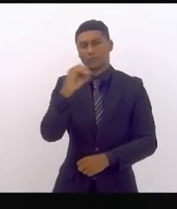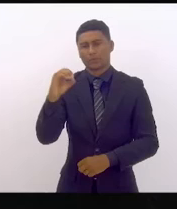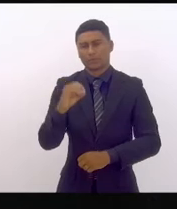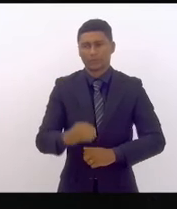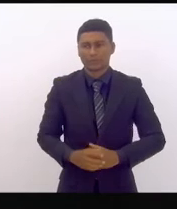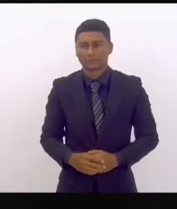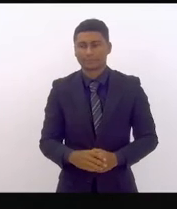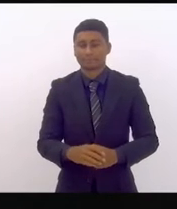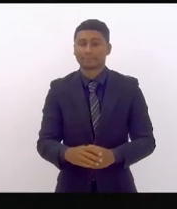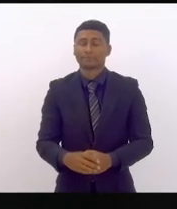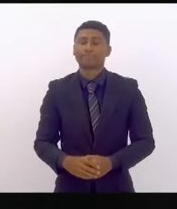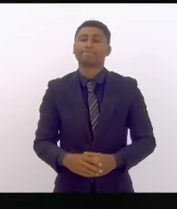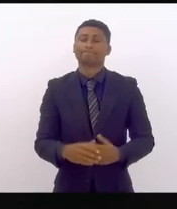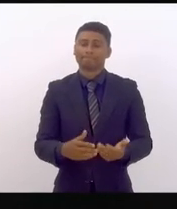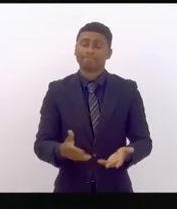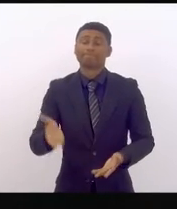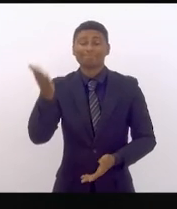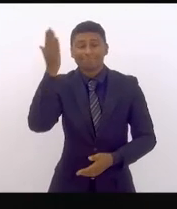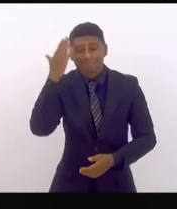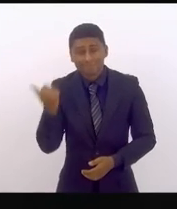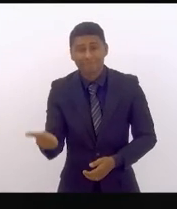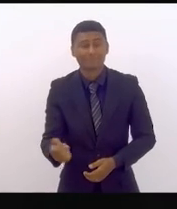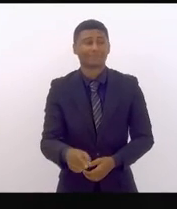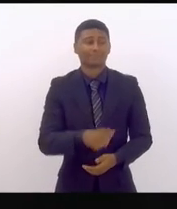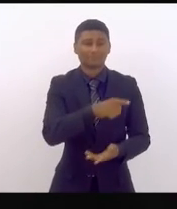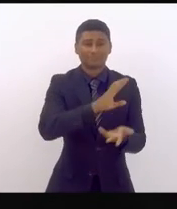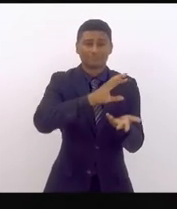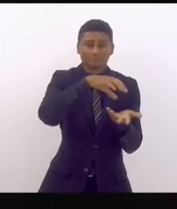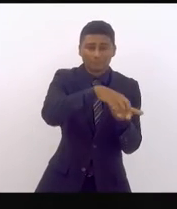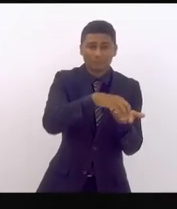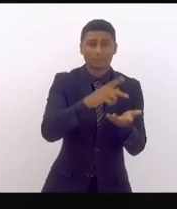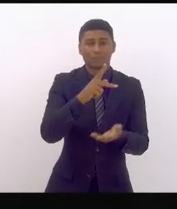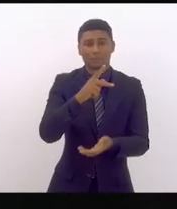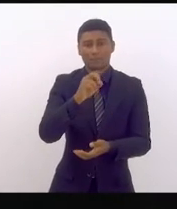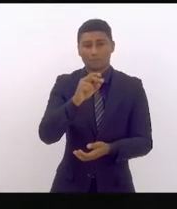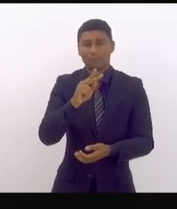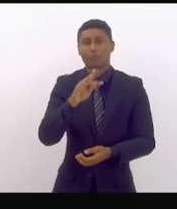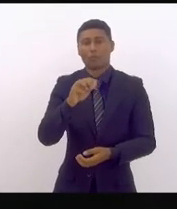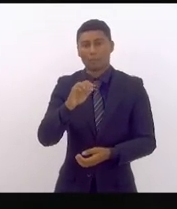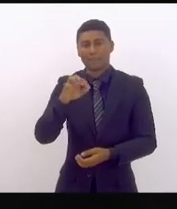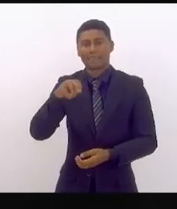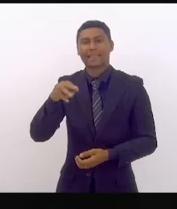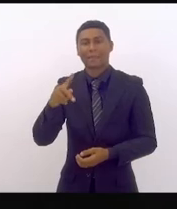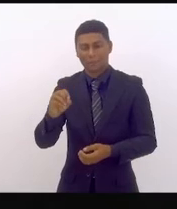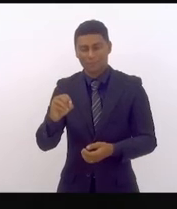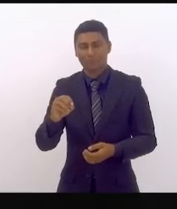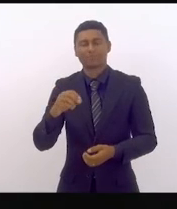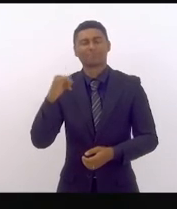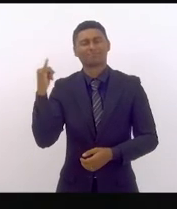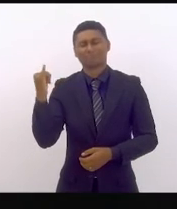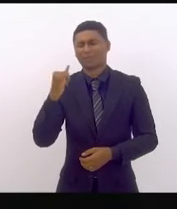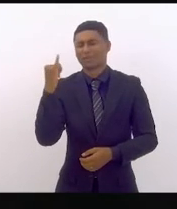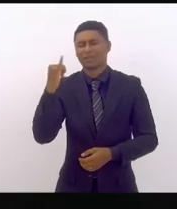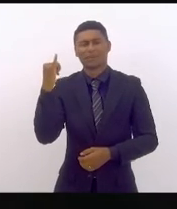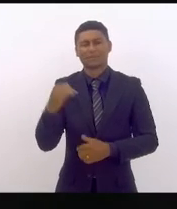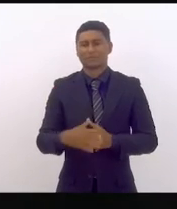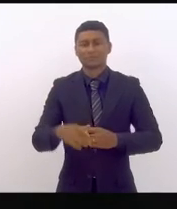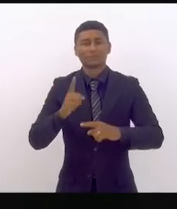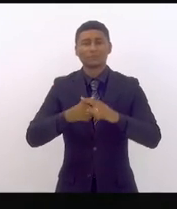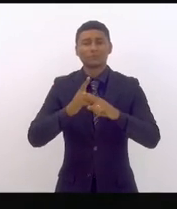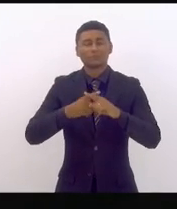é um equipamento público muito prático os poupatempos vocês podem desfrutar os moradores